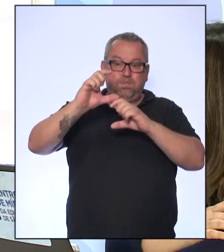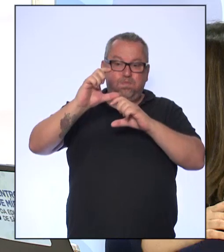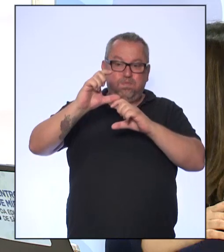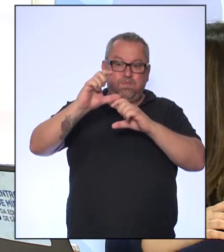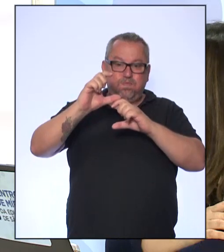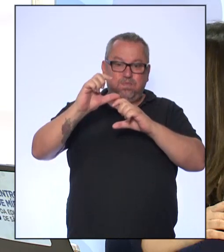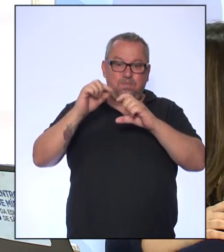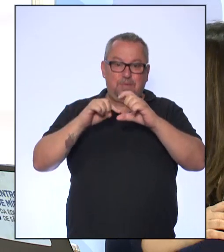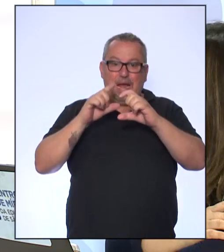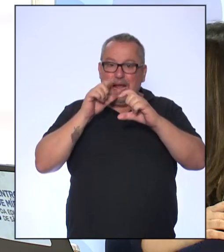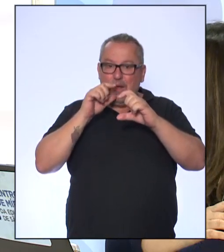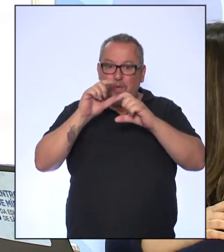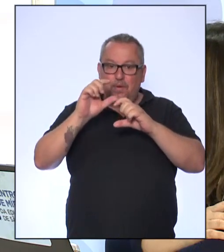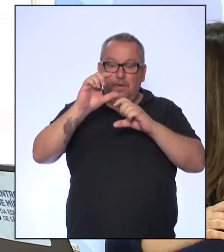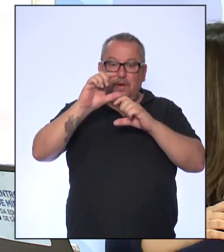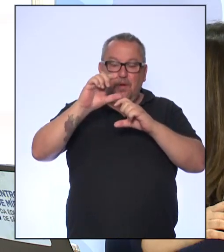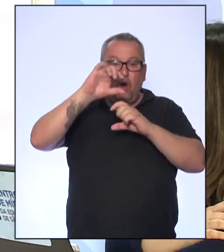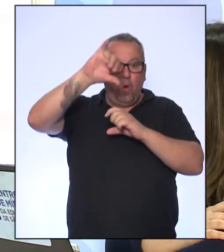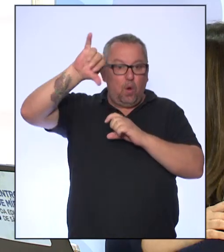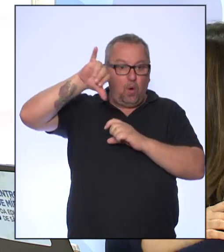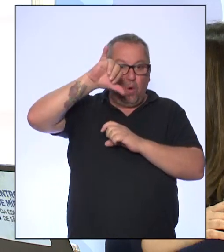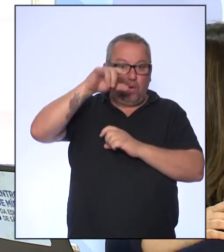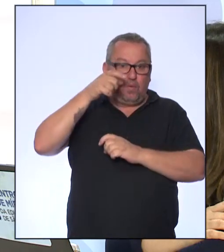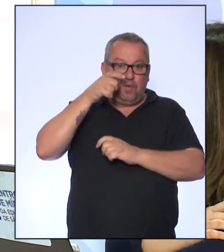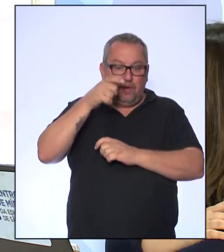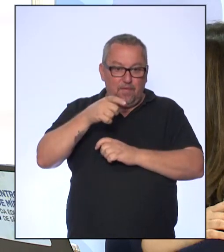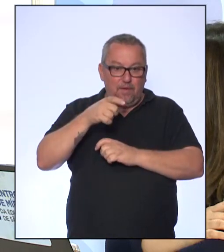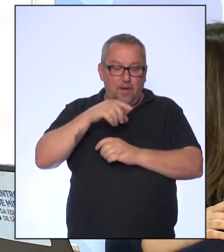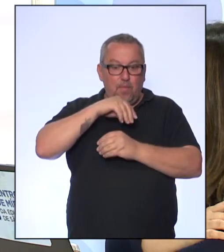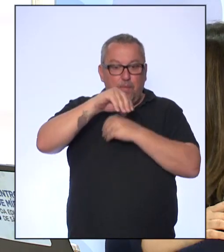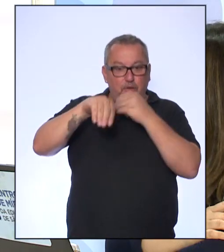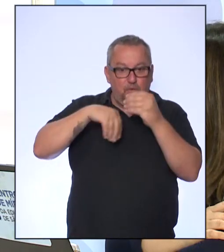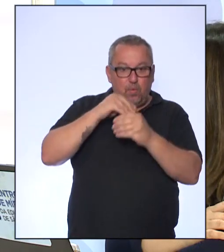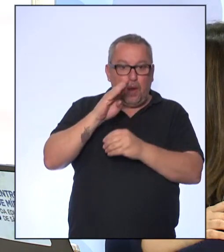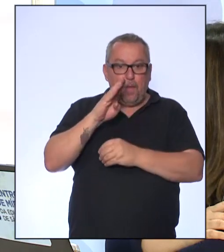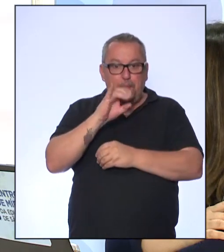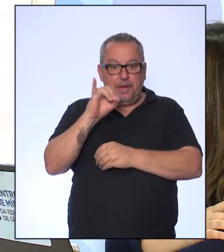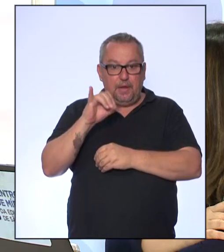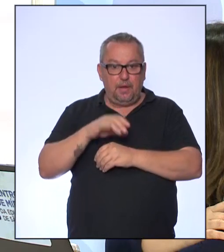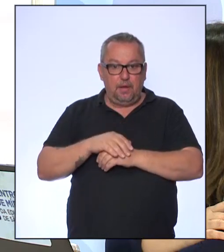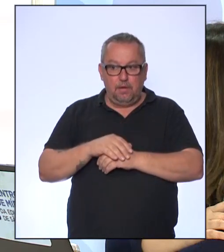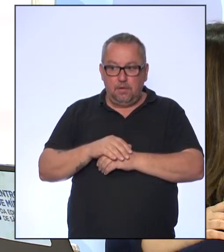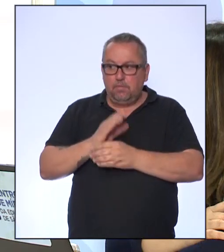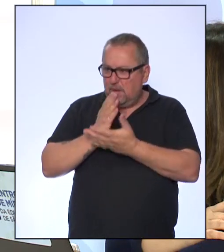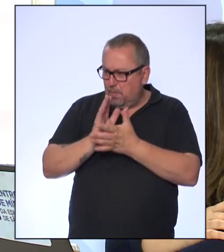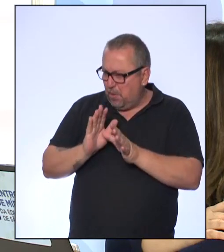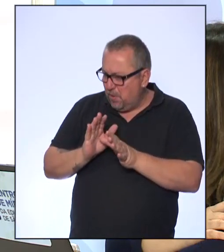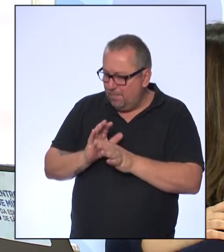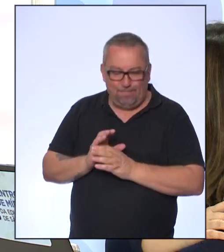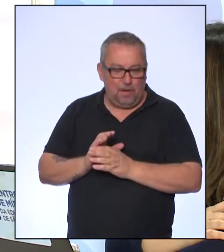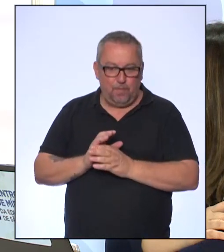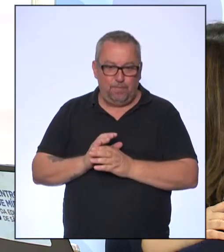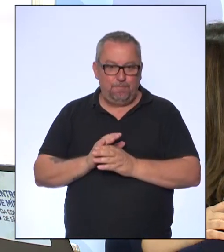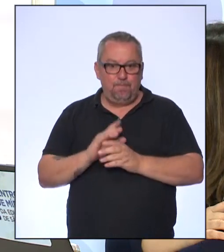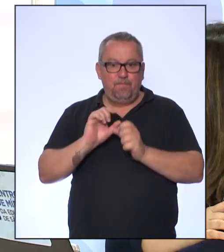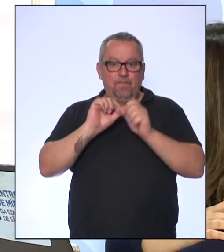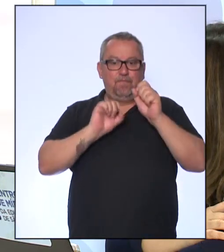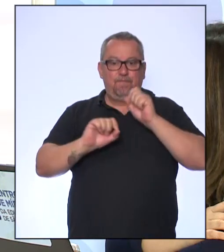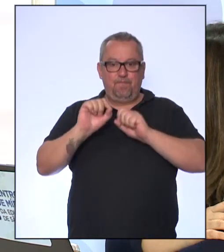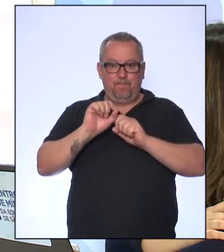uma mistura heterogênea bifásica. Acabou, professora? Não. Olha só o que eu vou fazer